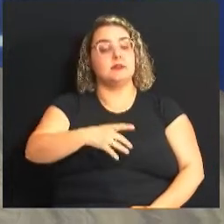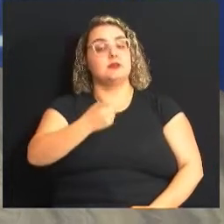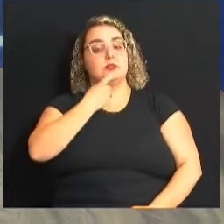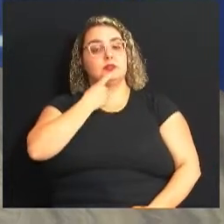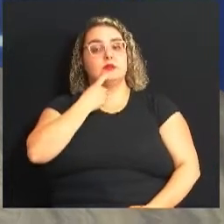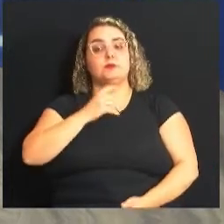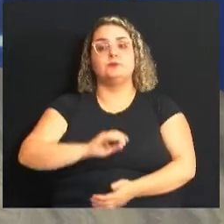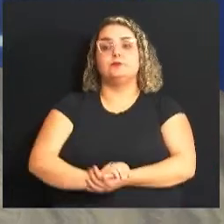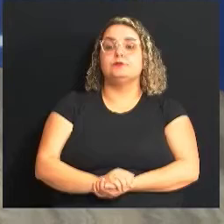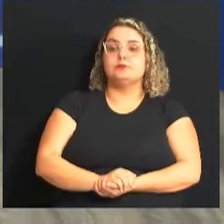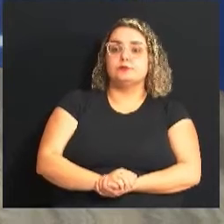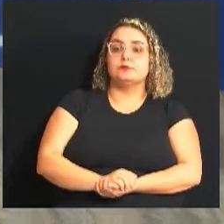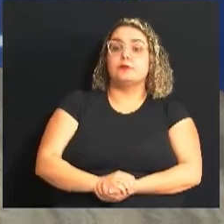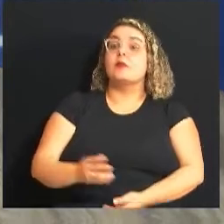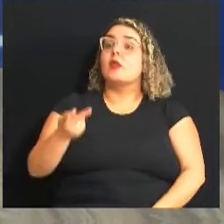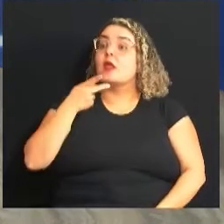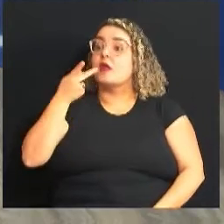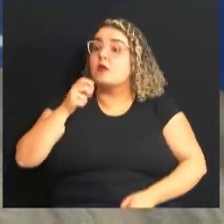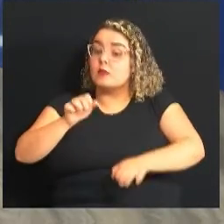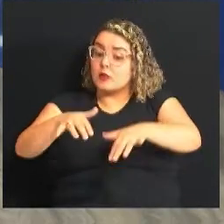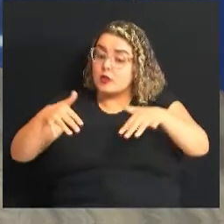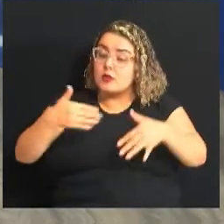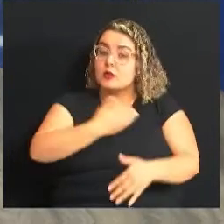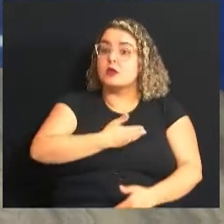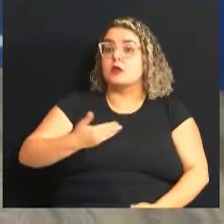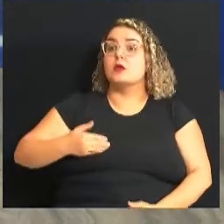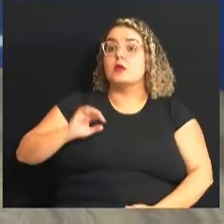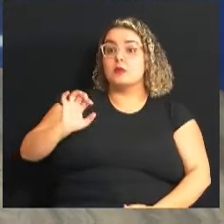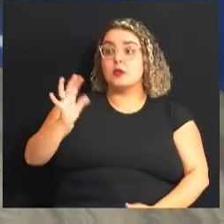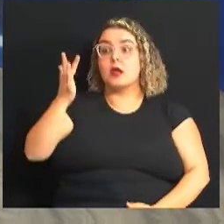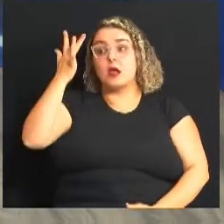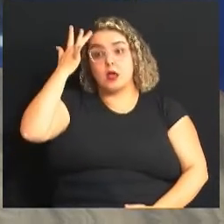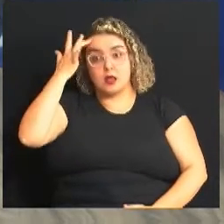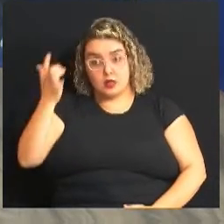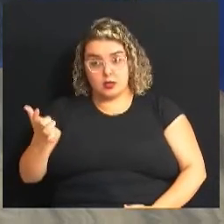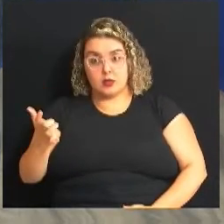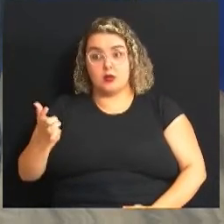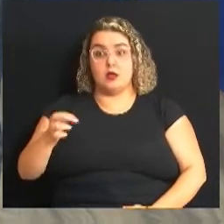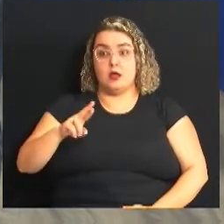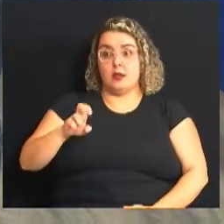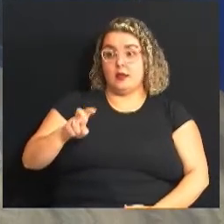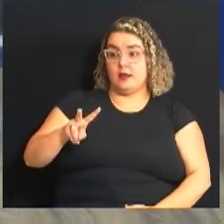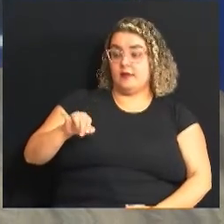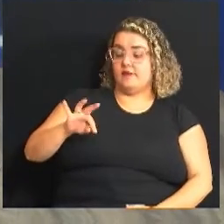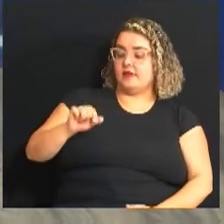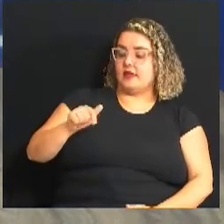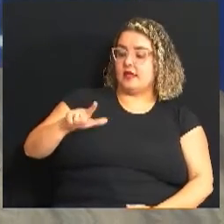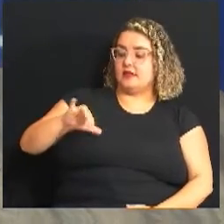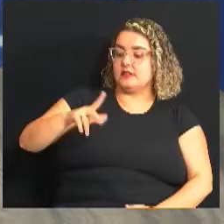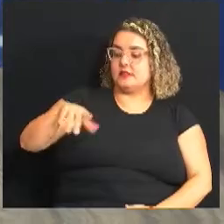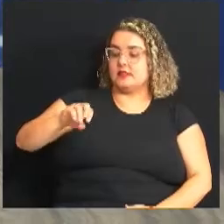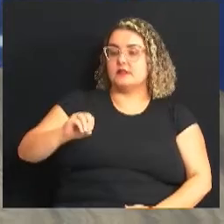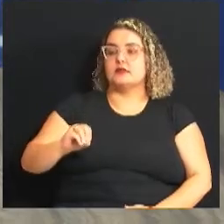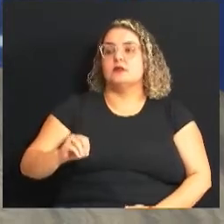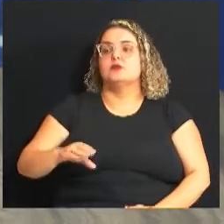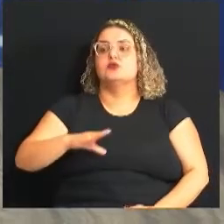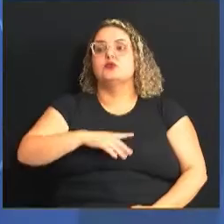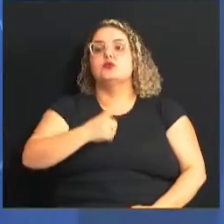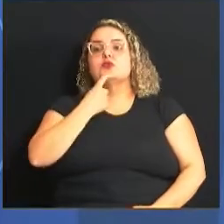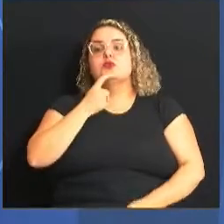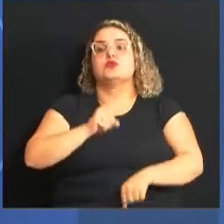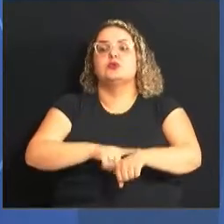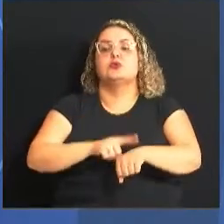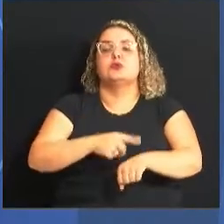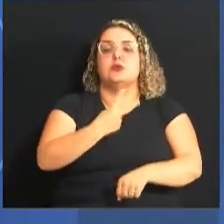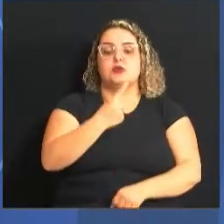falar sobre uma audiência pública que vai acontecer amanhã sobre a revitalização do centro. Acontece amanhã a partir das 2h15